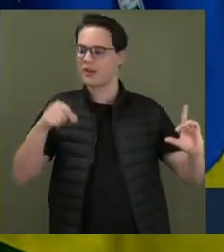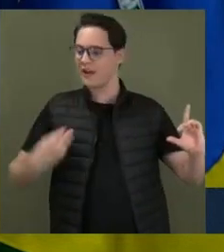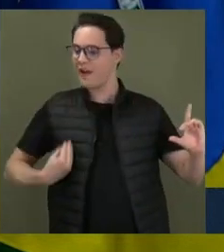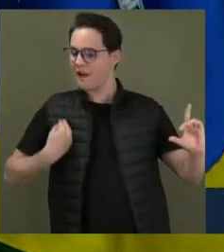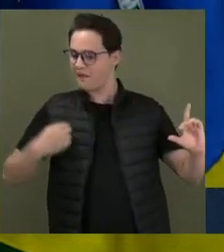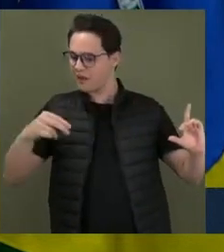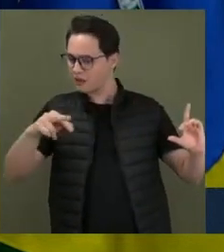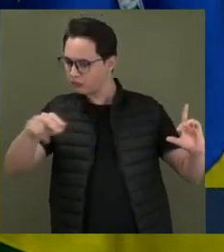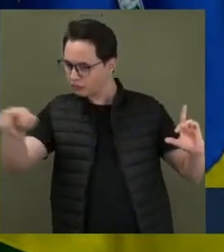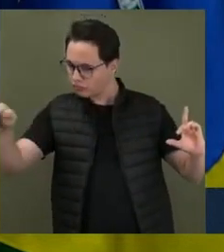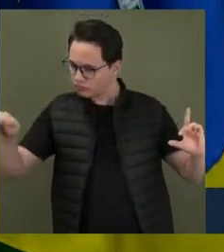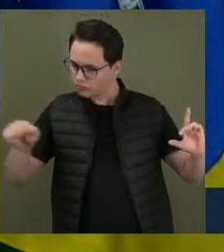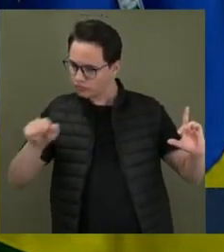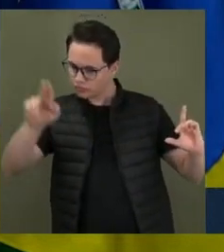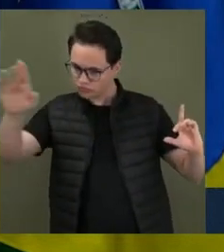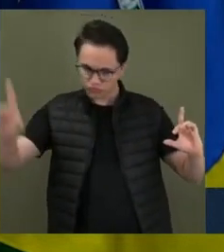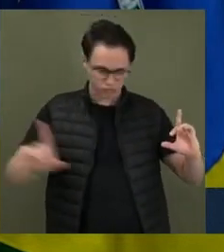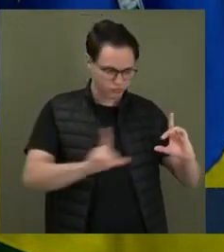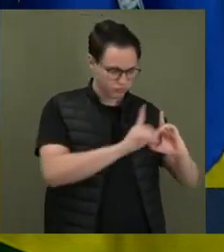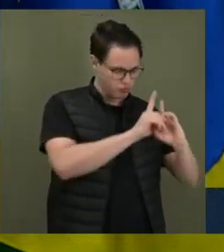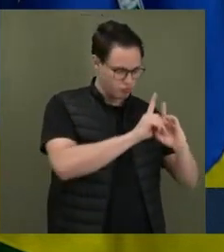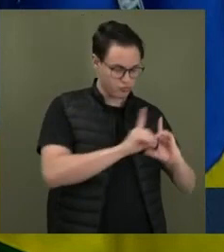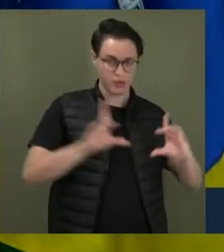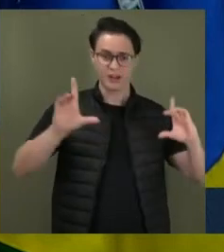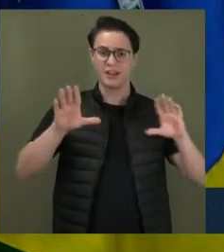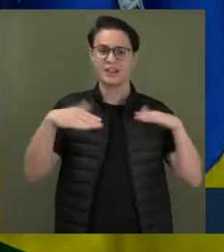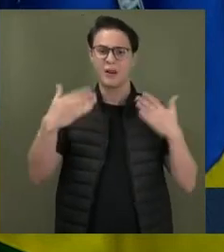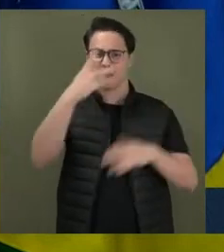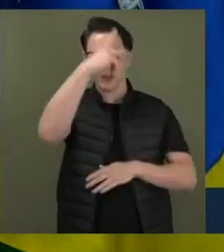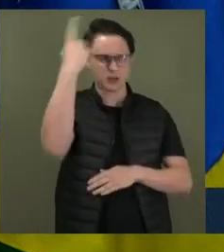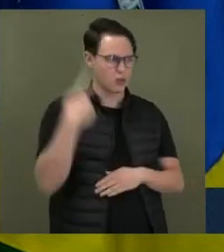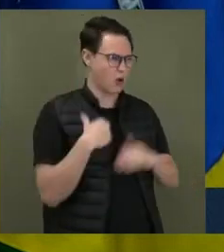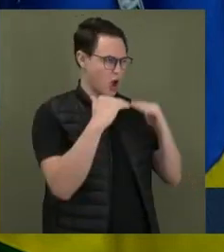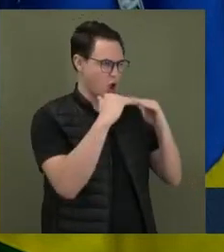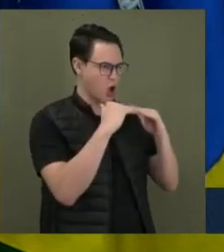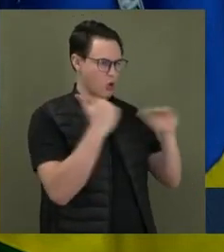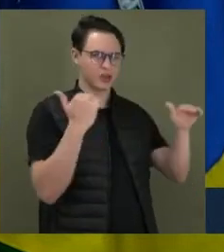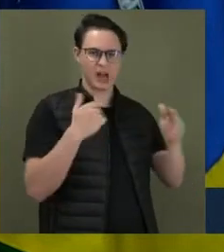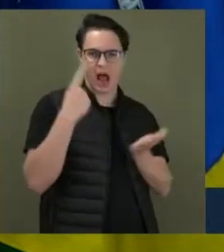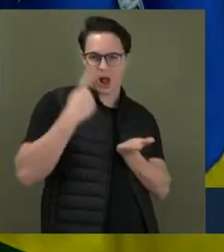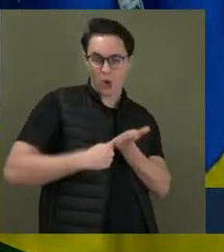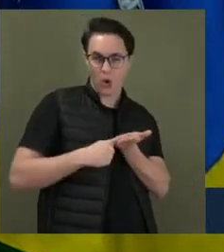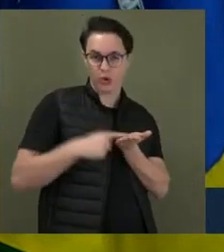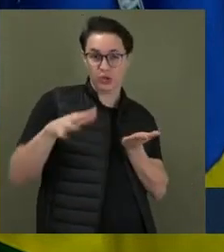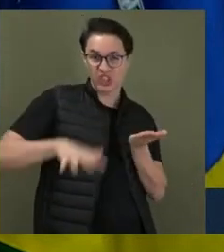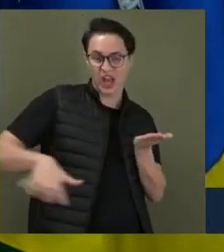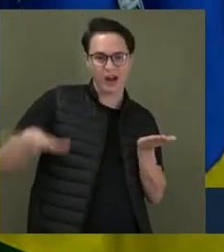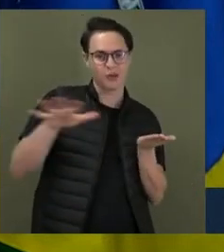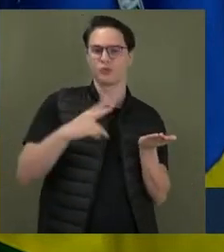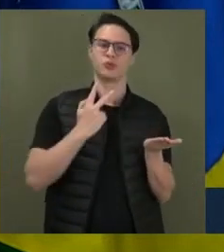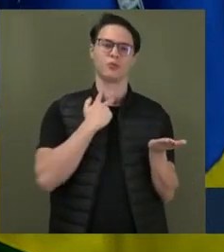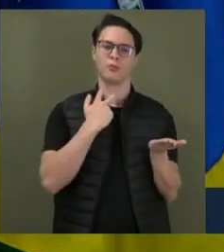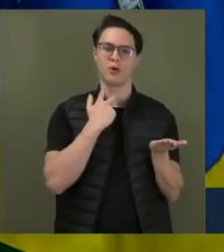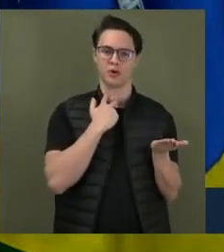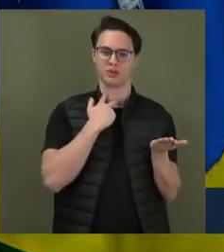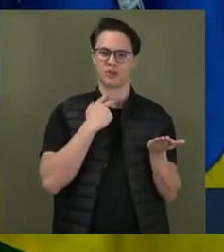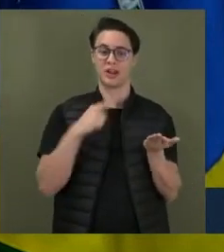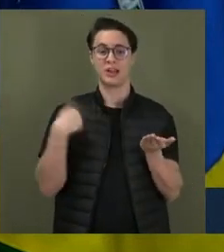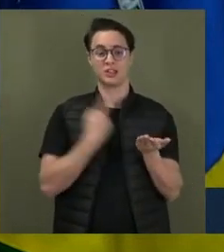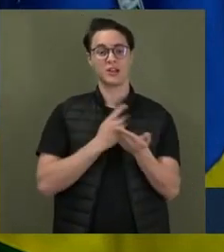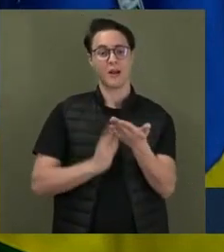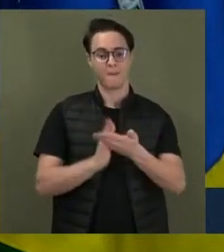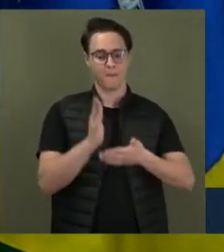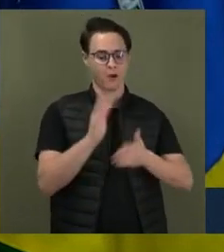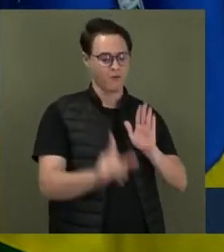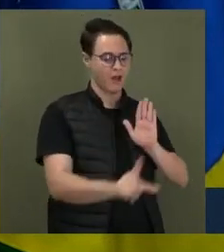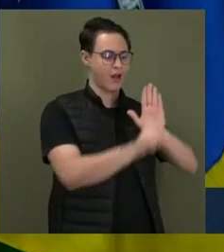pode ser permitido sabotar os acordos comuns. Promulgamos nossas próprias leis, por isso, é um contrassenso lógico nos